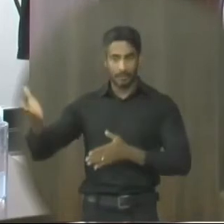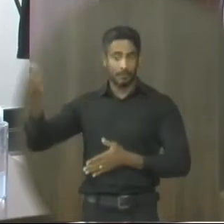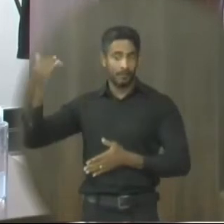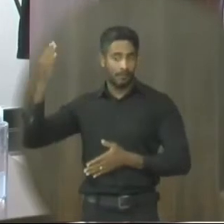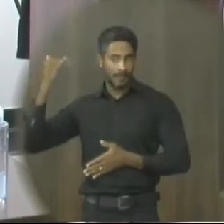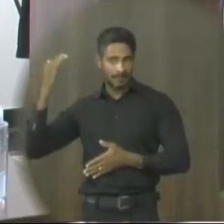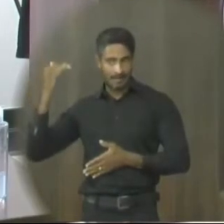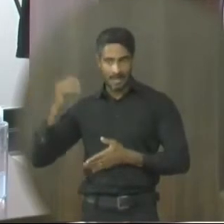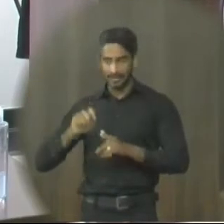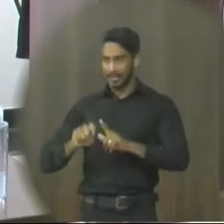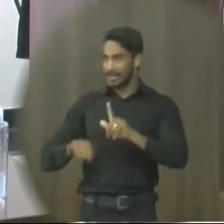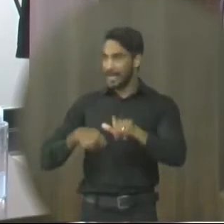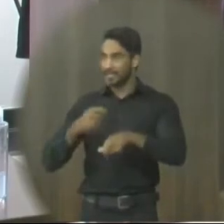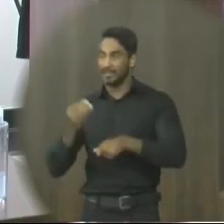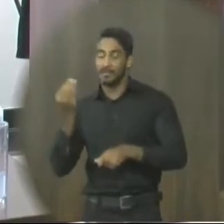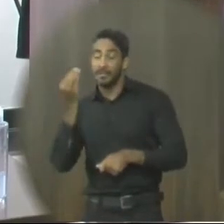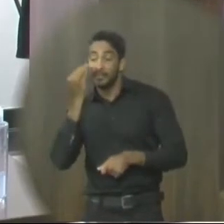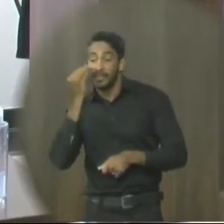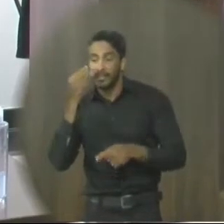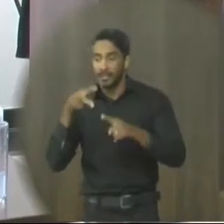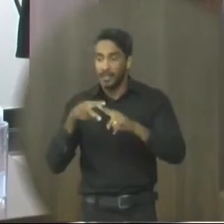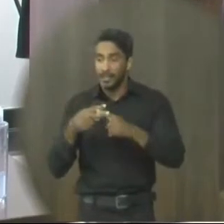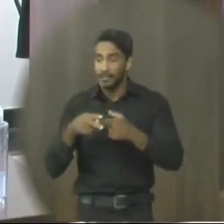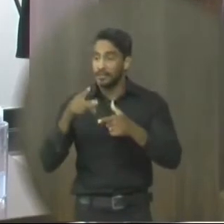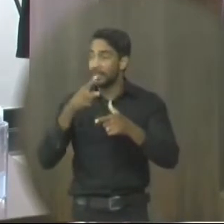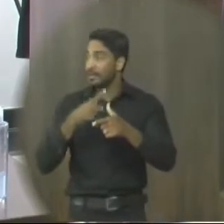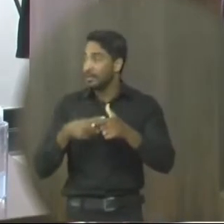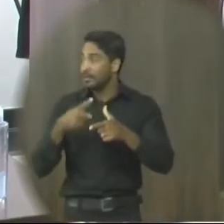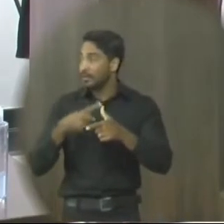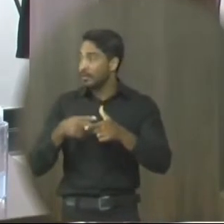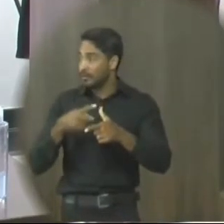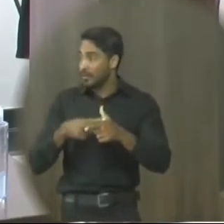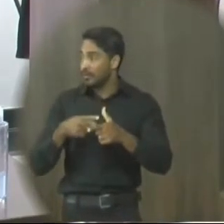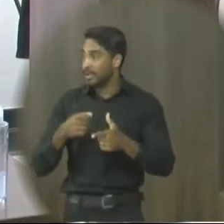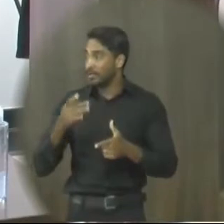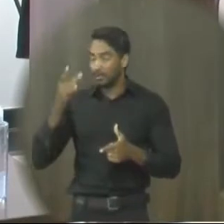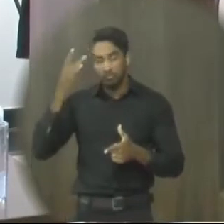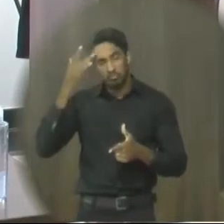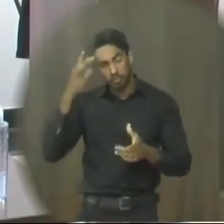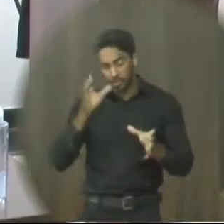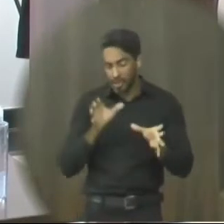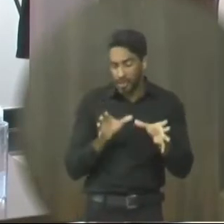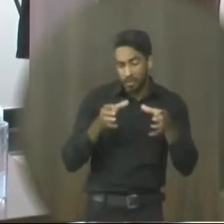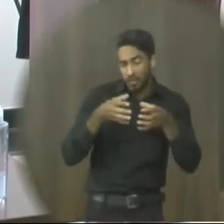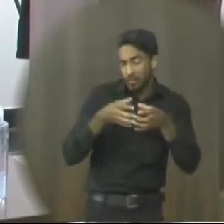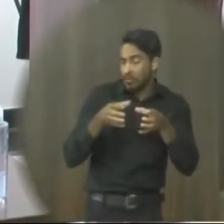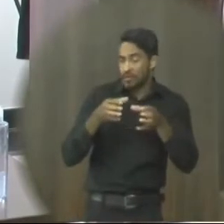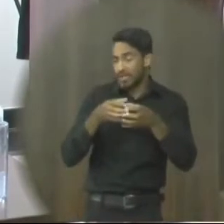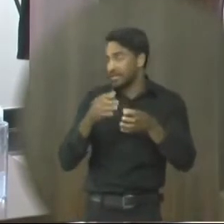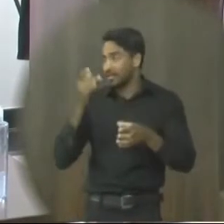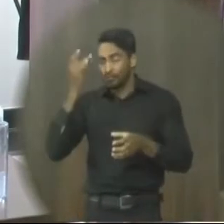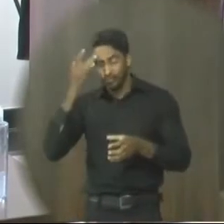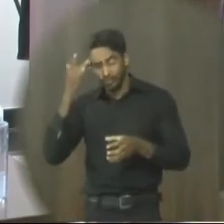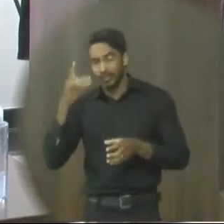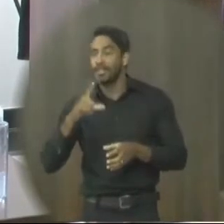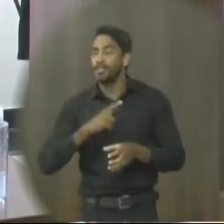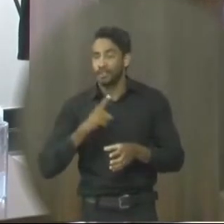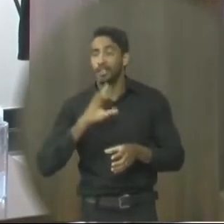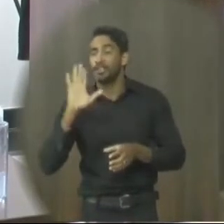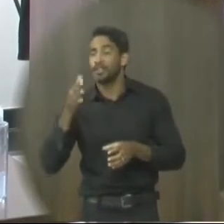a administração estava tentando resolver esse problema com, não sei se seria colonização ou doação, eles já tinham uma